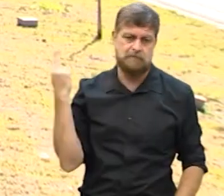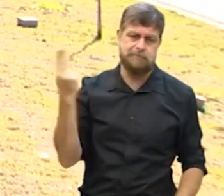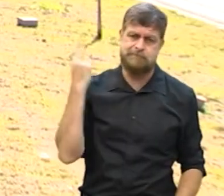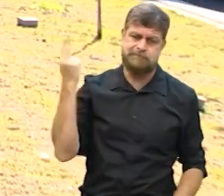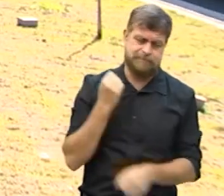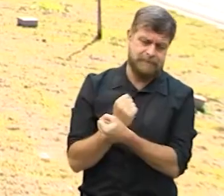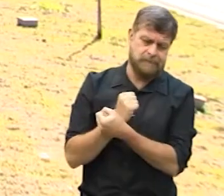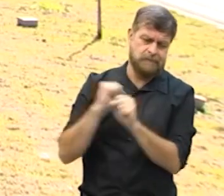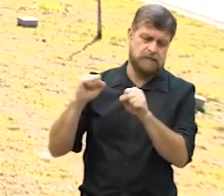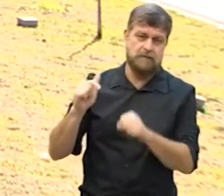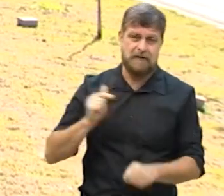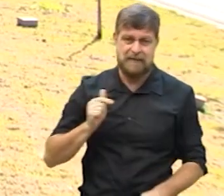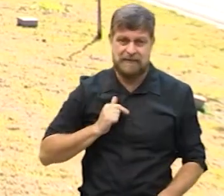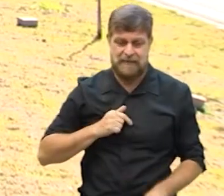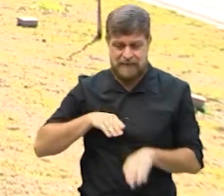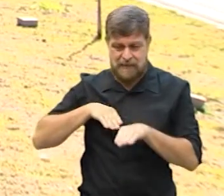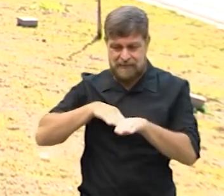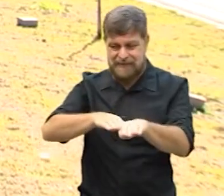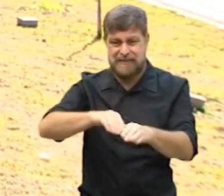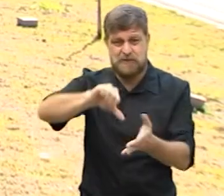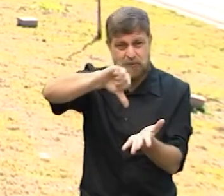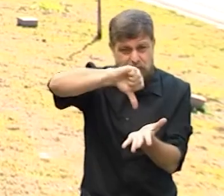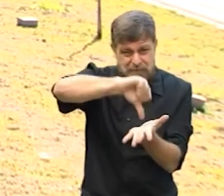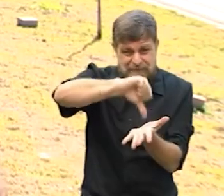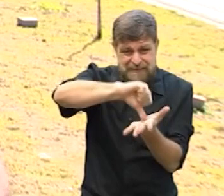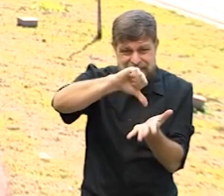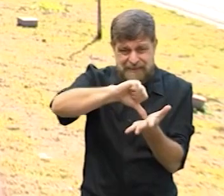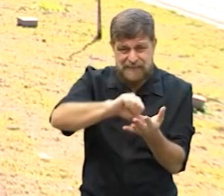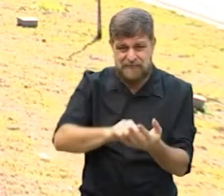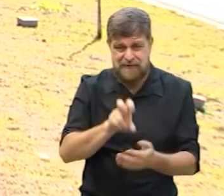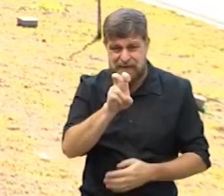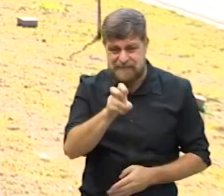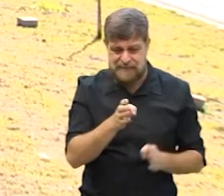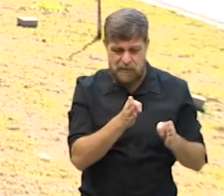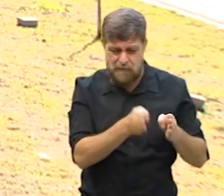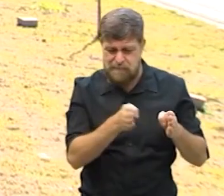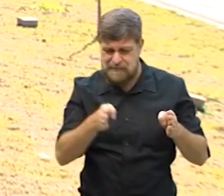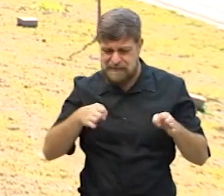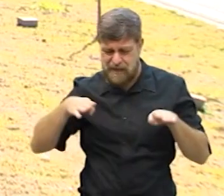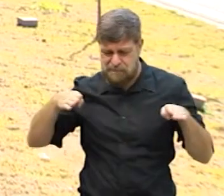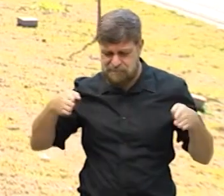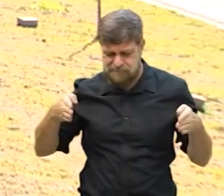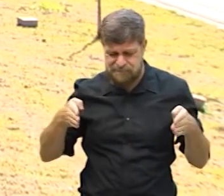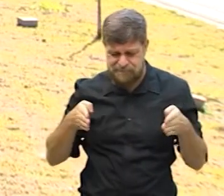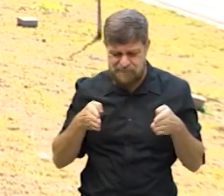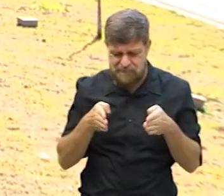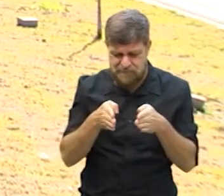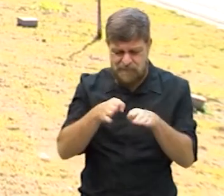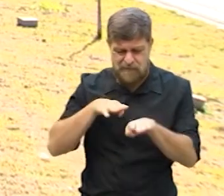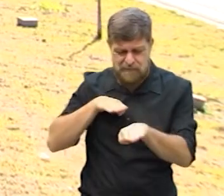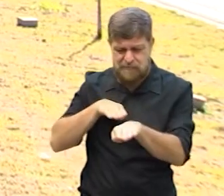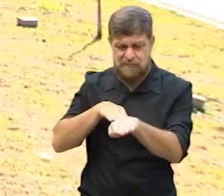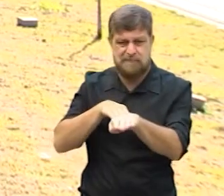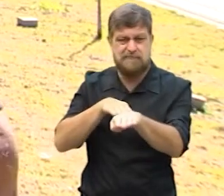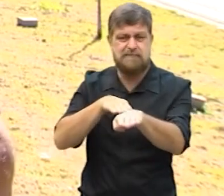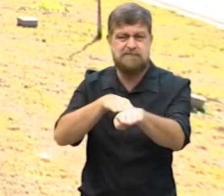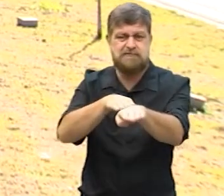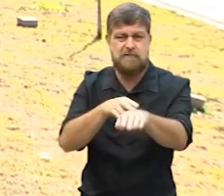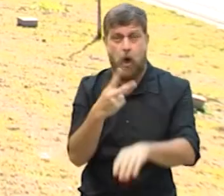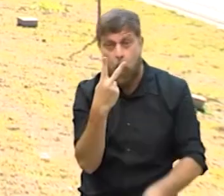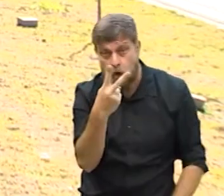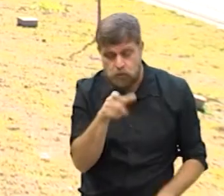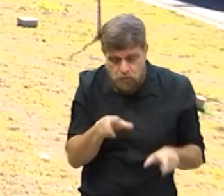tem jeito, é um funil. Então vem o trânsito no sentido centro em 5, 6 faixas de rolamento